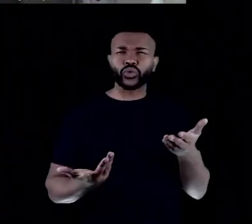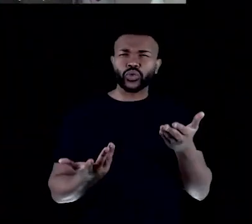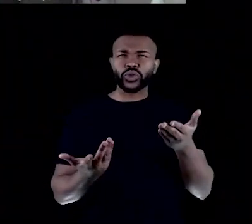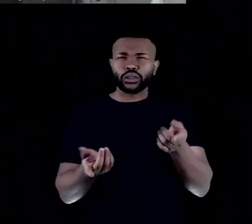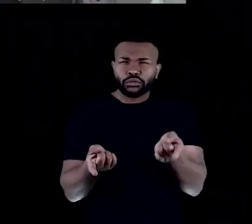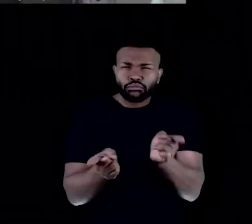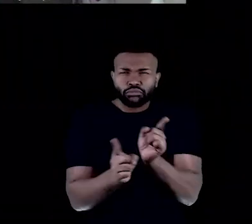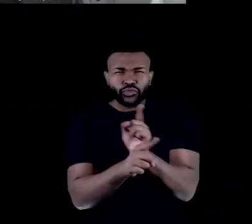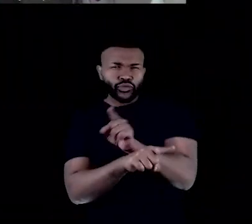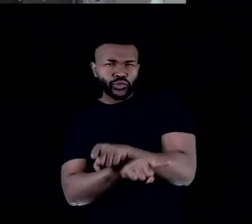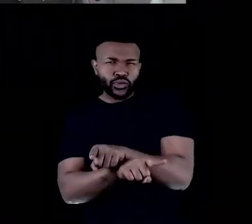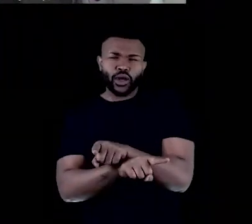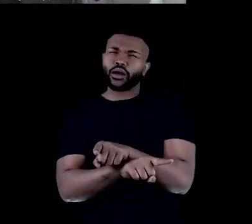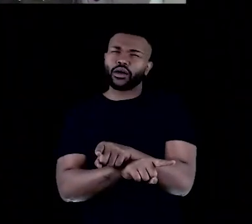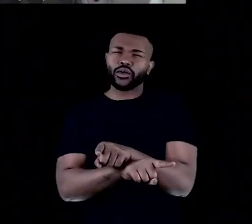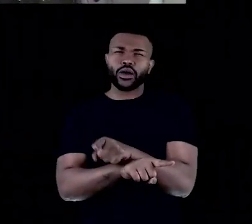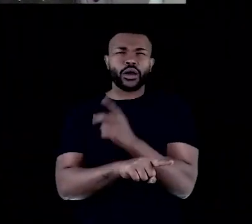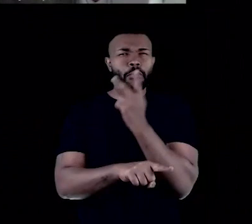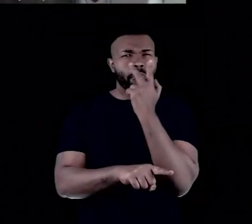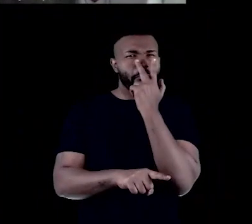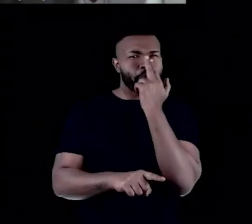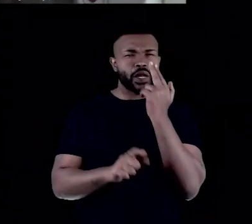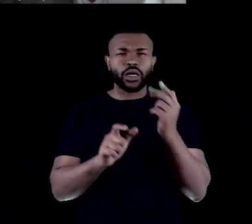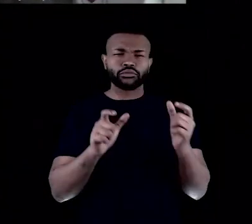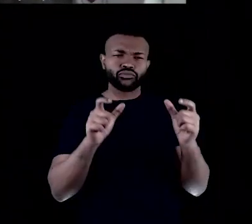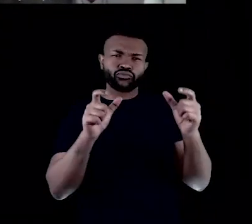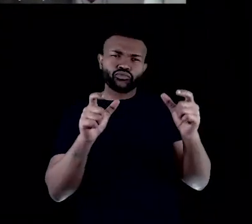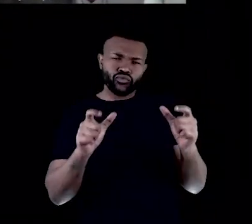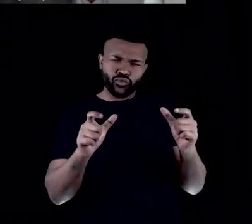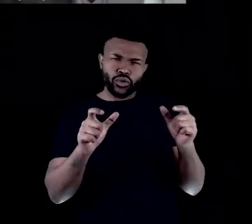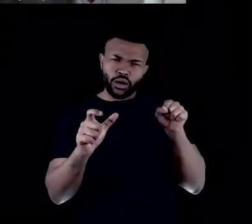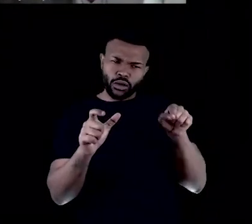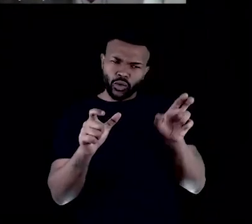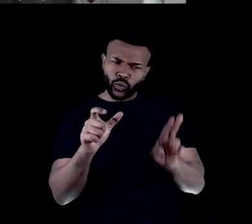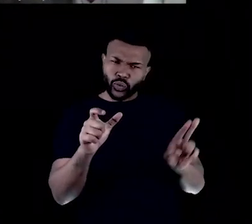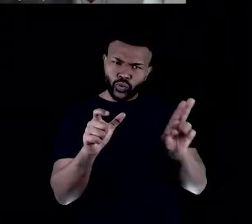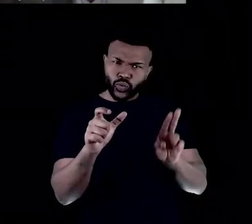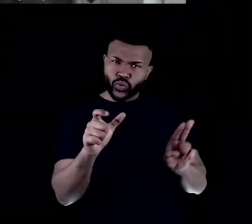da contradição, como um lugar mesmo contra